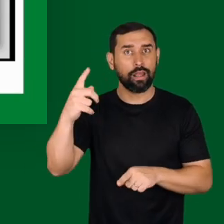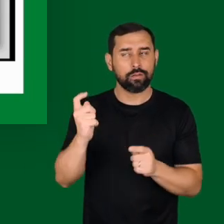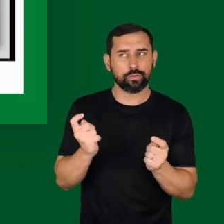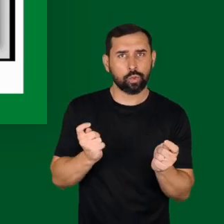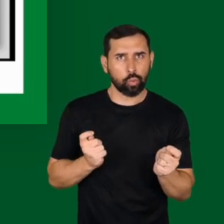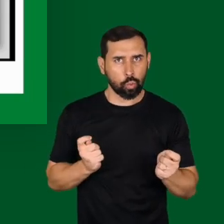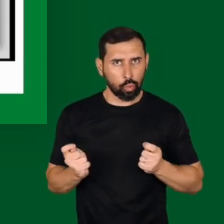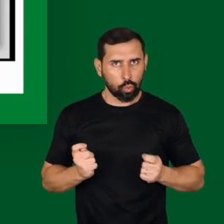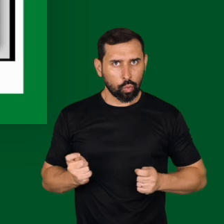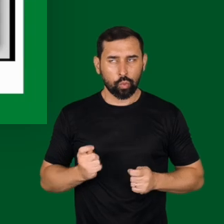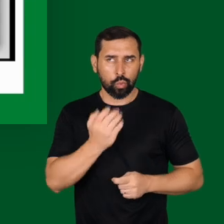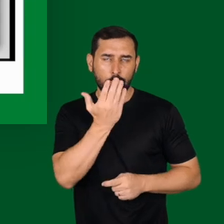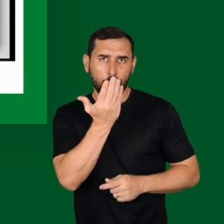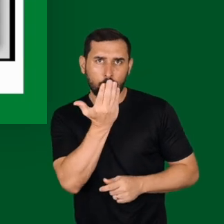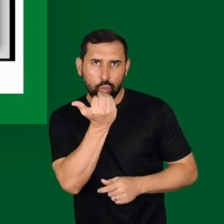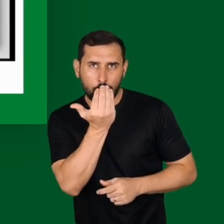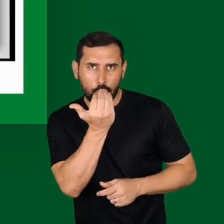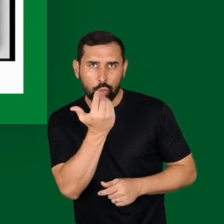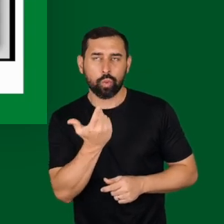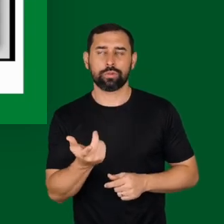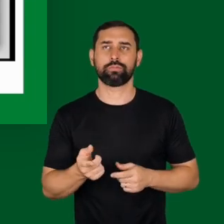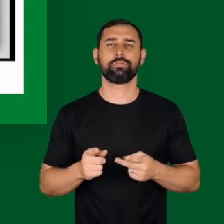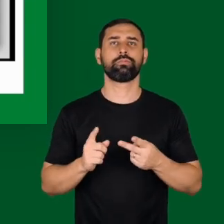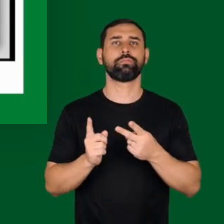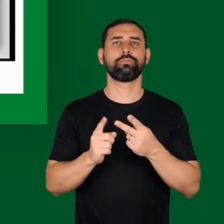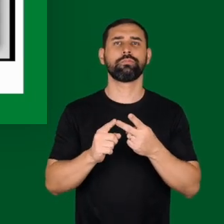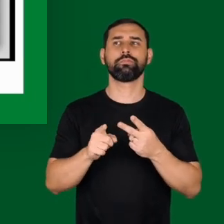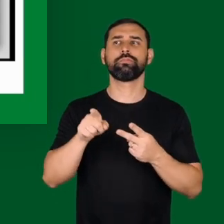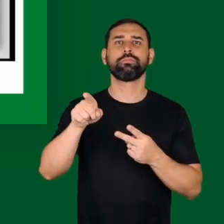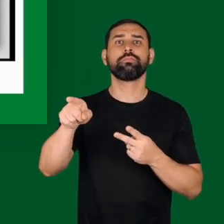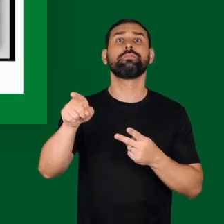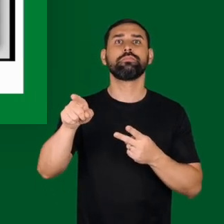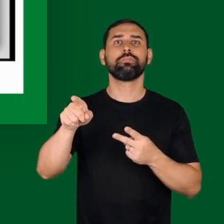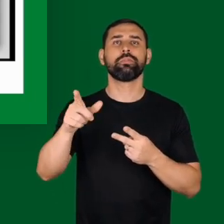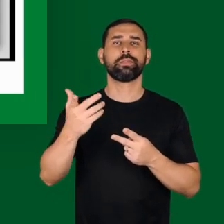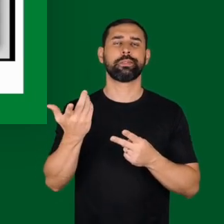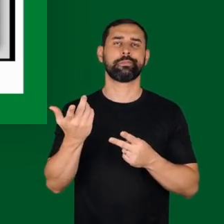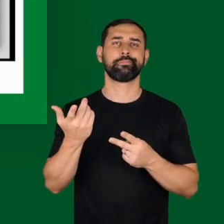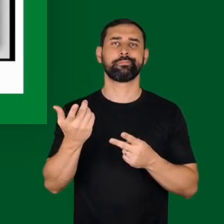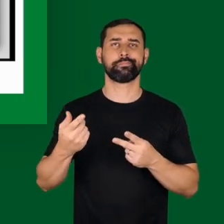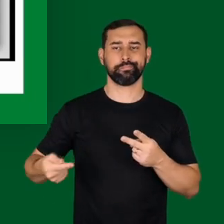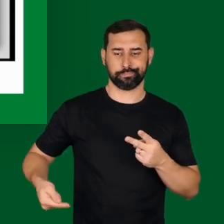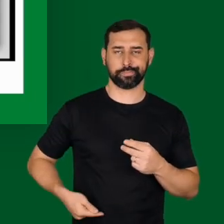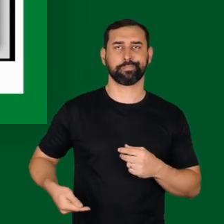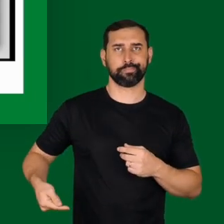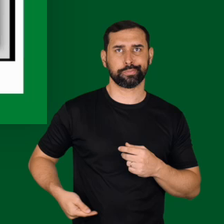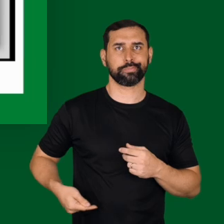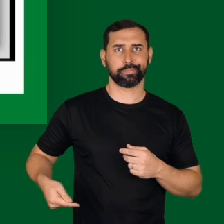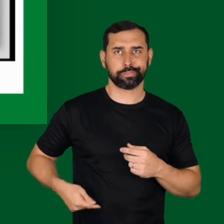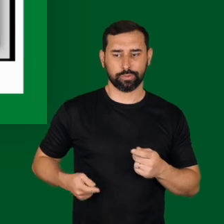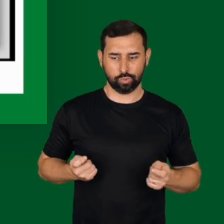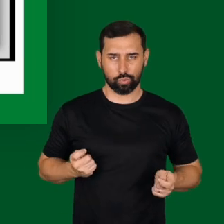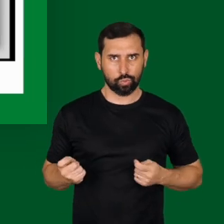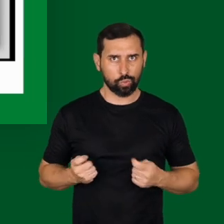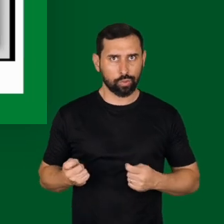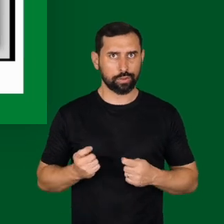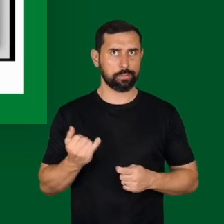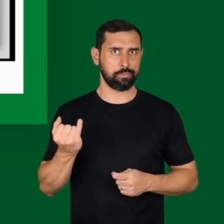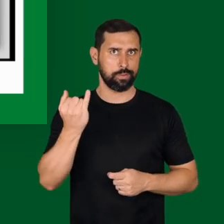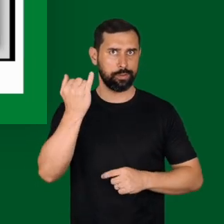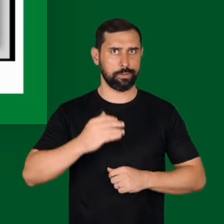observação da sua monitorização, né, da sua alimentação e fazendo o controle adequado do uso das suas insulinas.